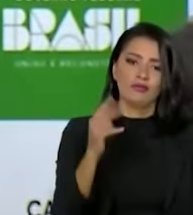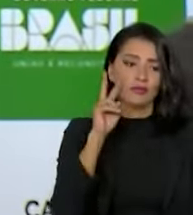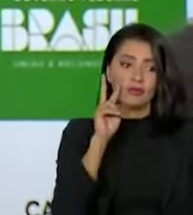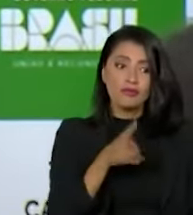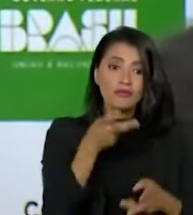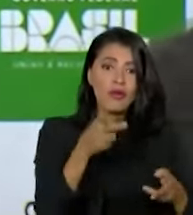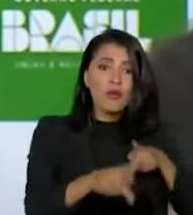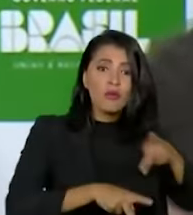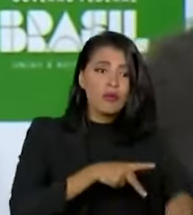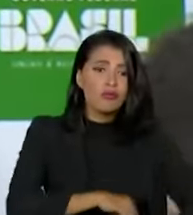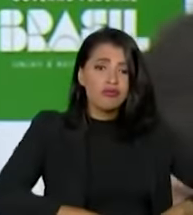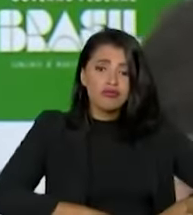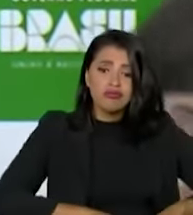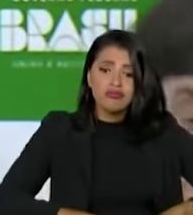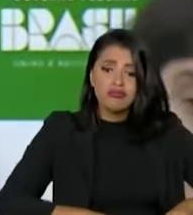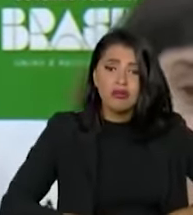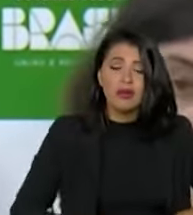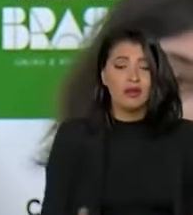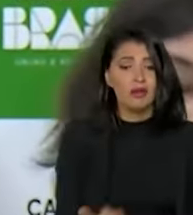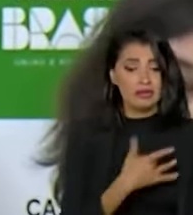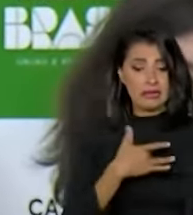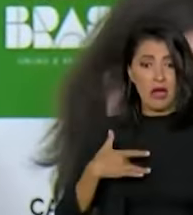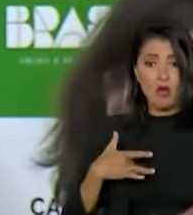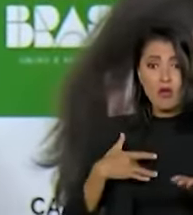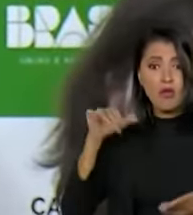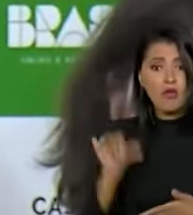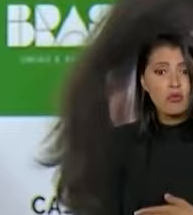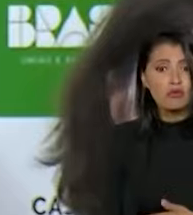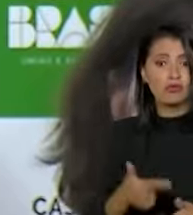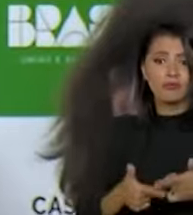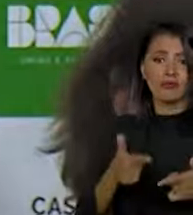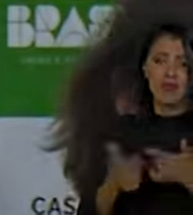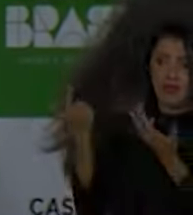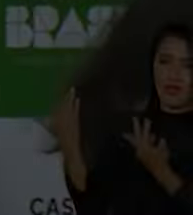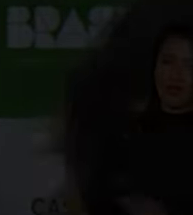nosso povo sofrendo com problema de saúde, como disse a nossa ministra Anísia Trindade.